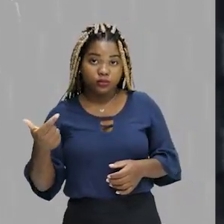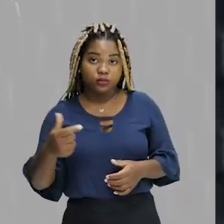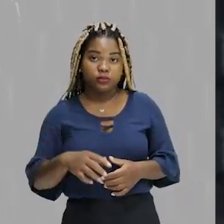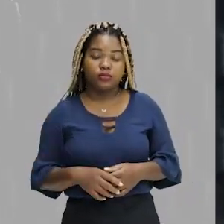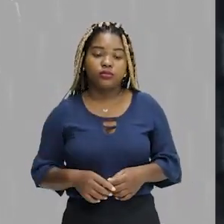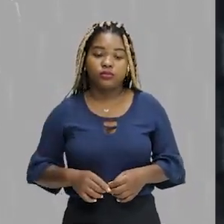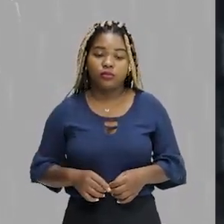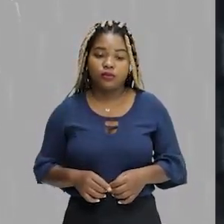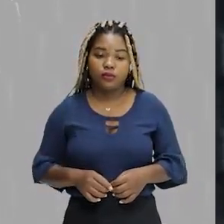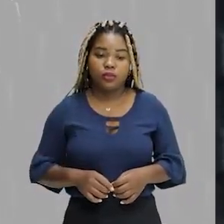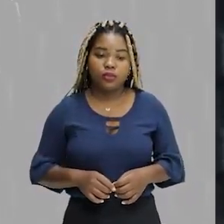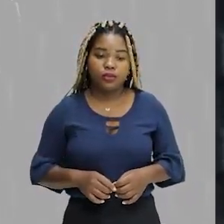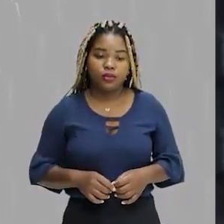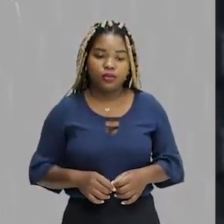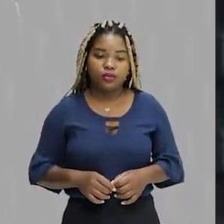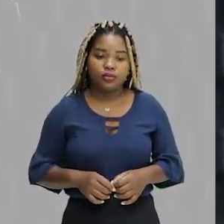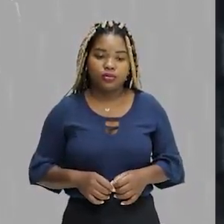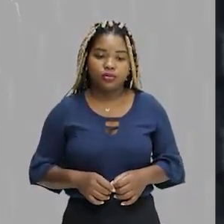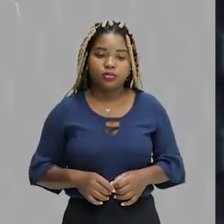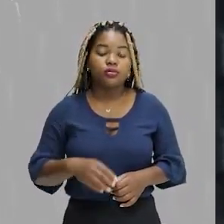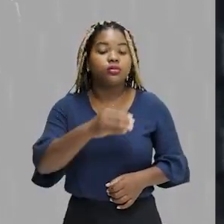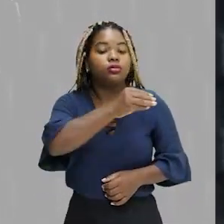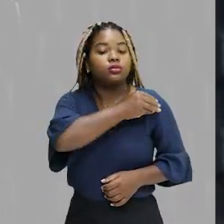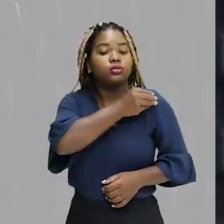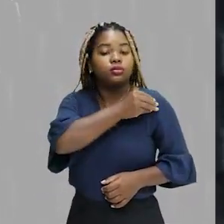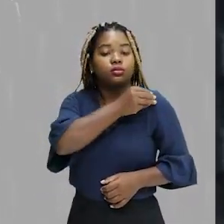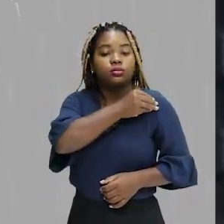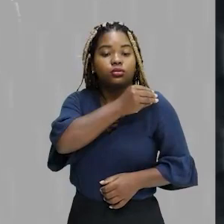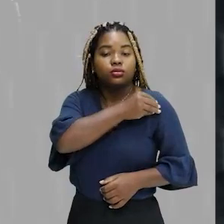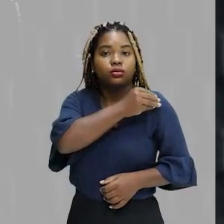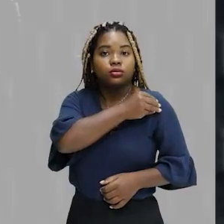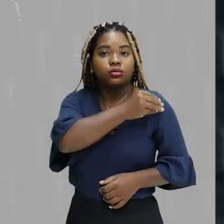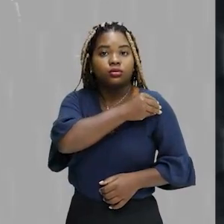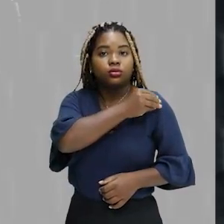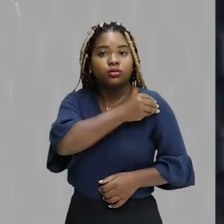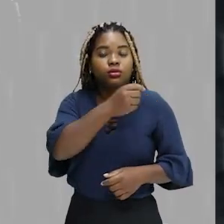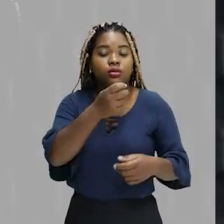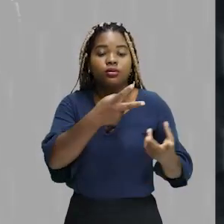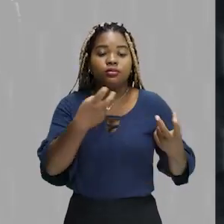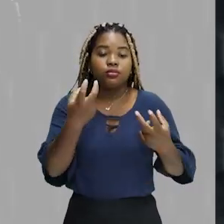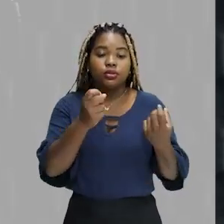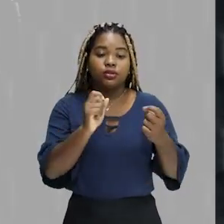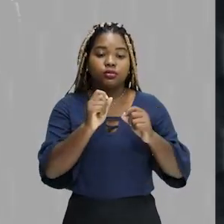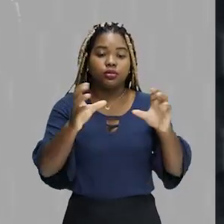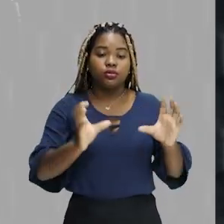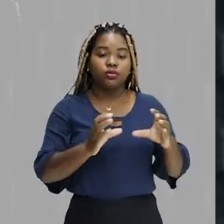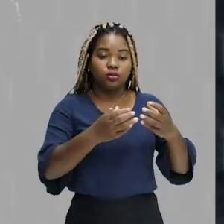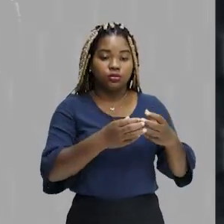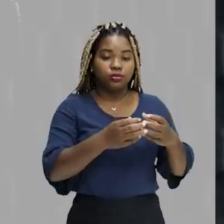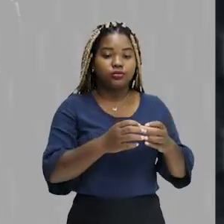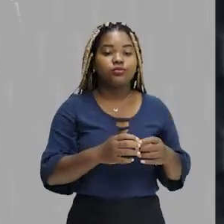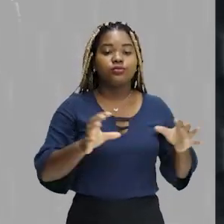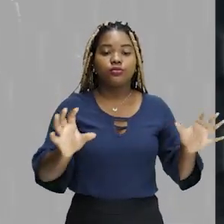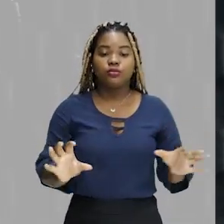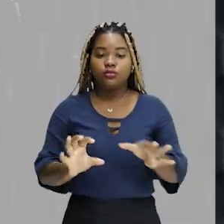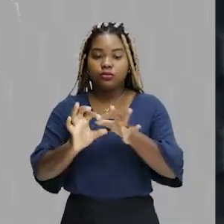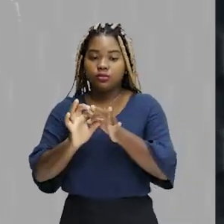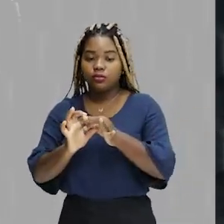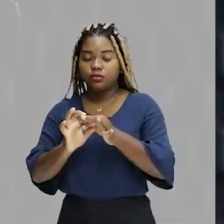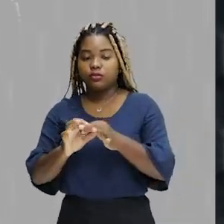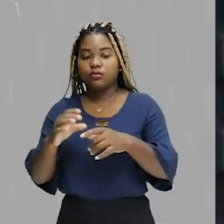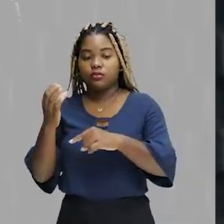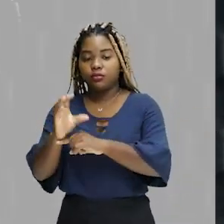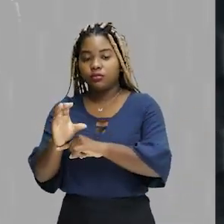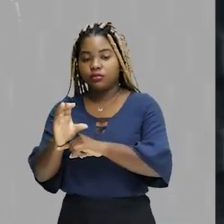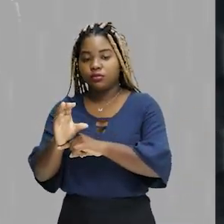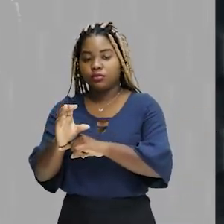2. O composto 1, ele é um álcool. Observe que nós temos o grupo hidroxila, beleza? Ligado a um